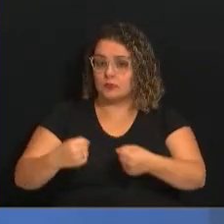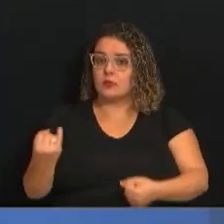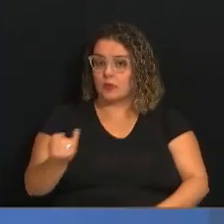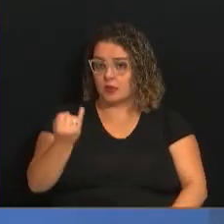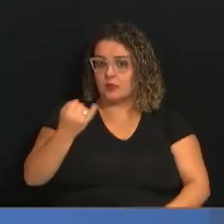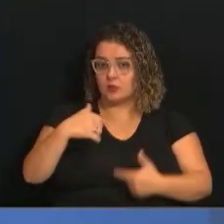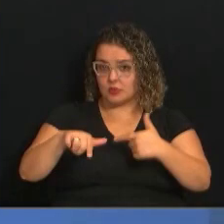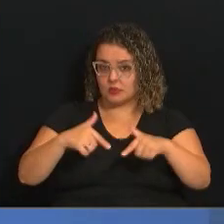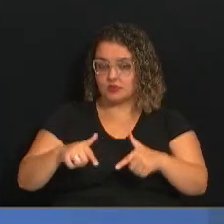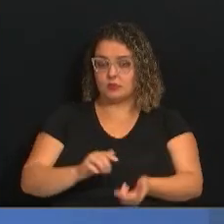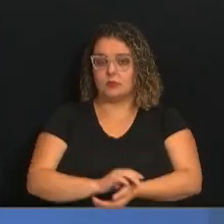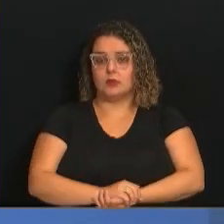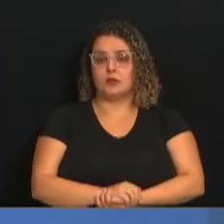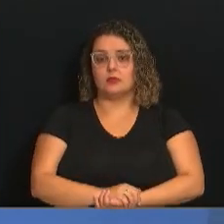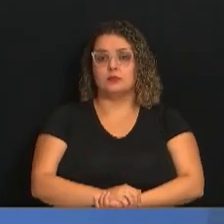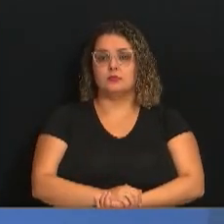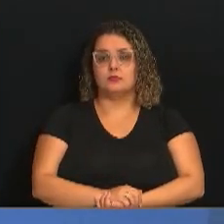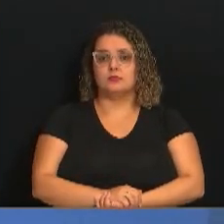trabalho.